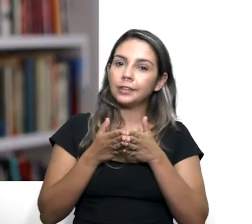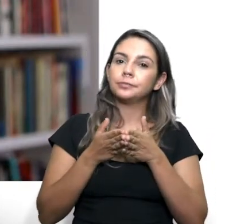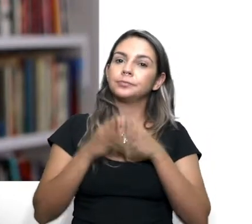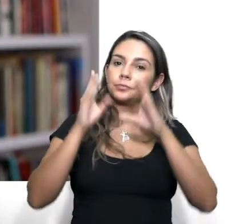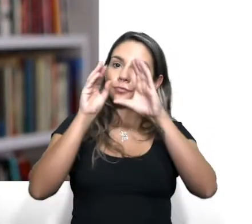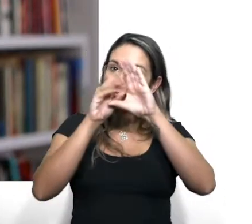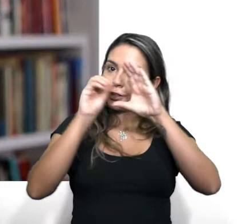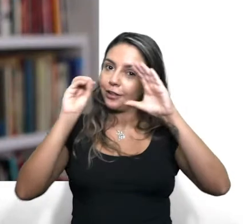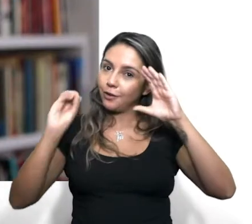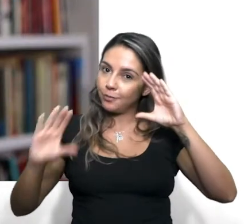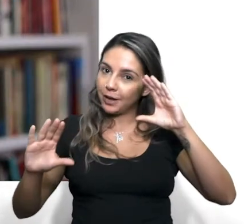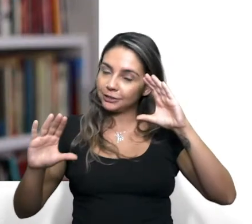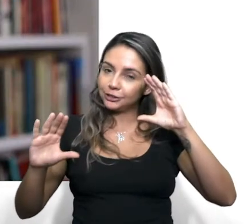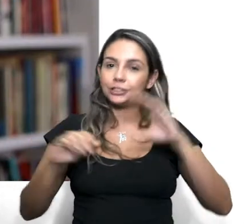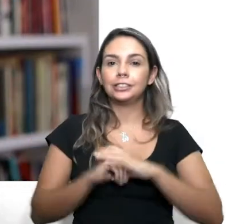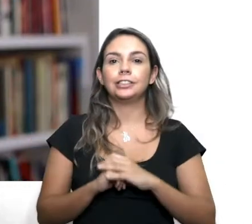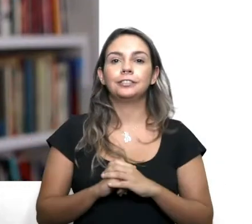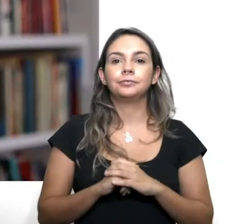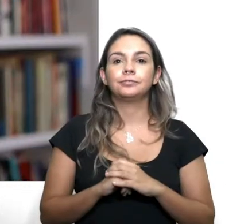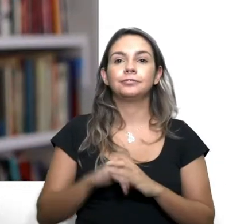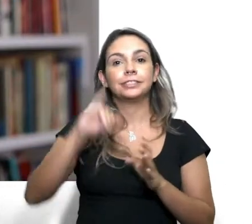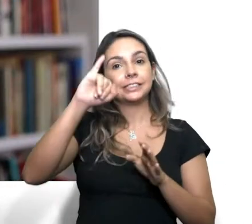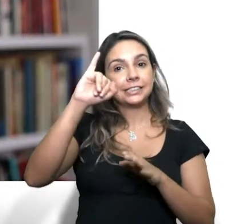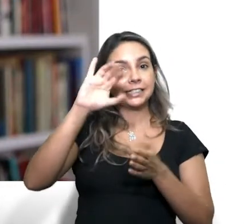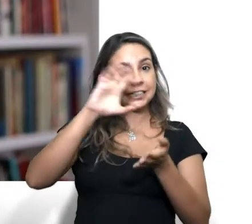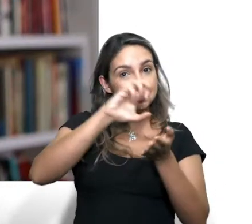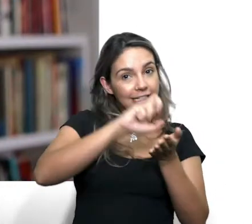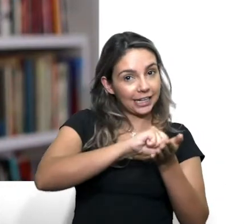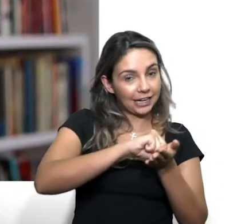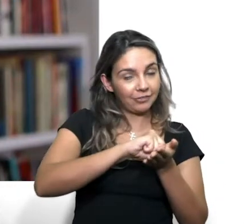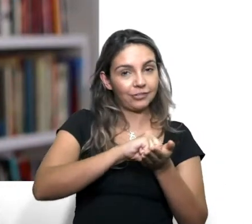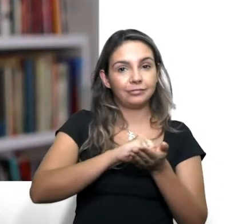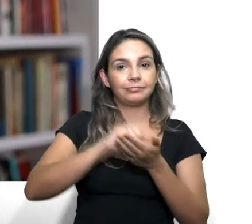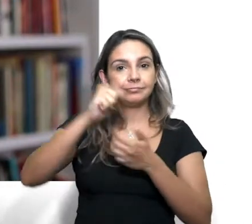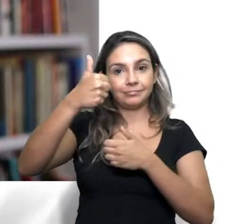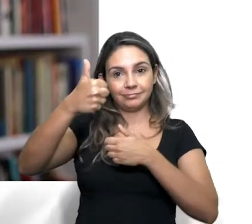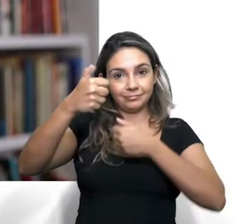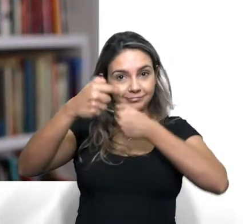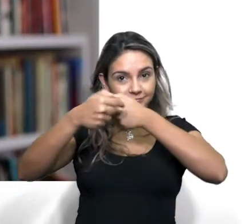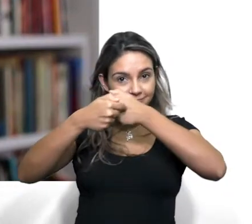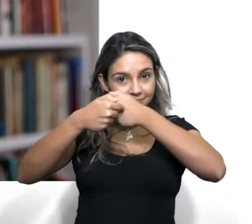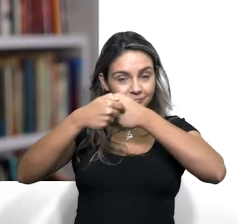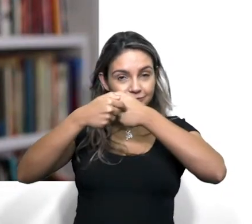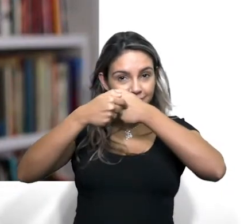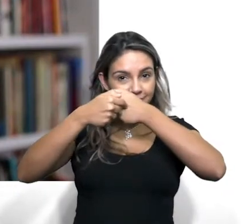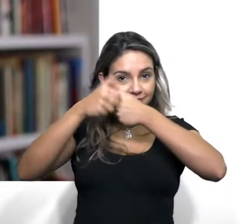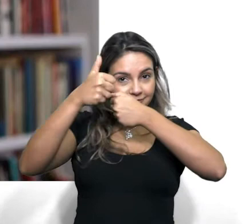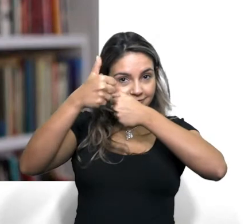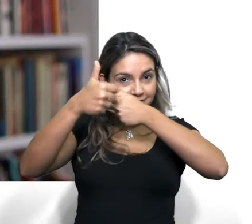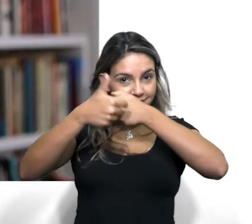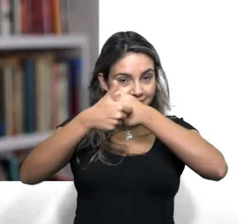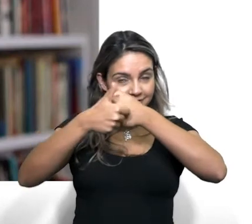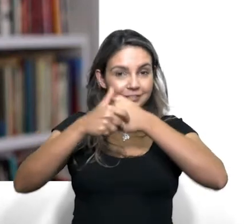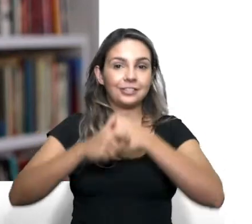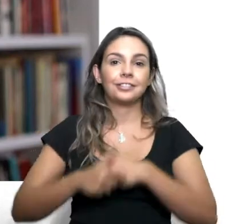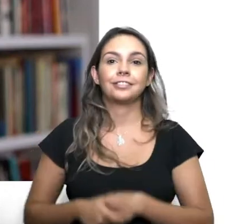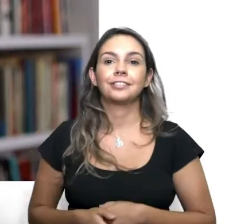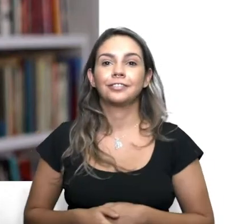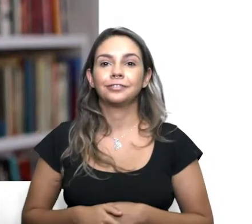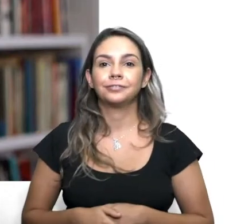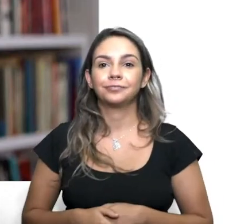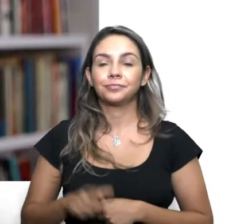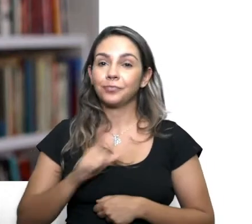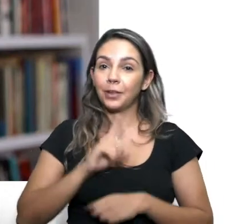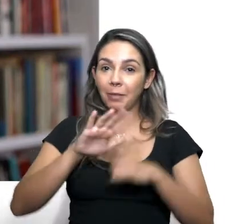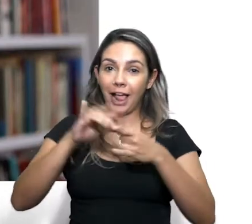compartilhem a live aí, inscrevam-se e teclem o sinalzinho positivo aí, que isso faz que a live